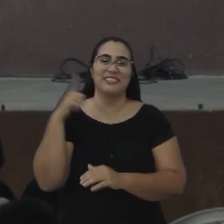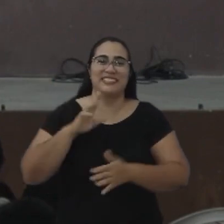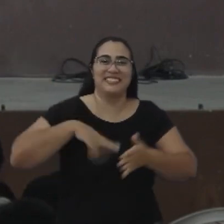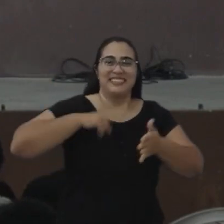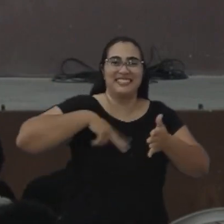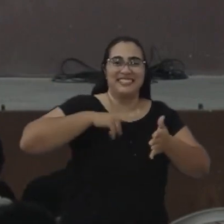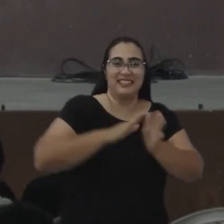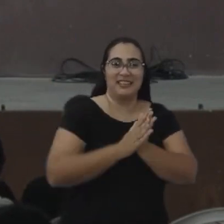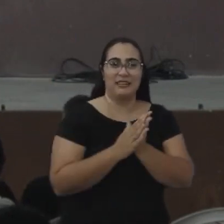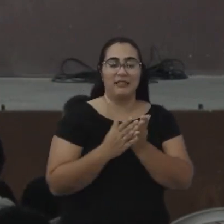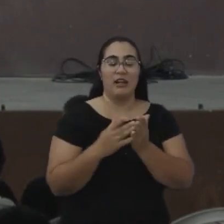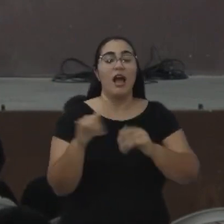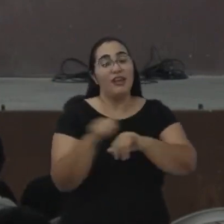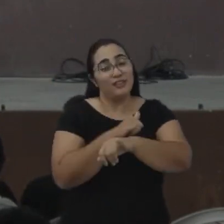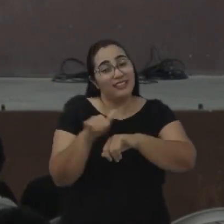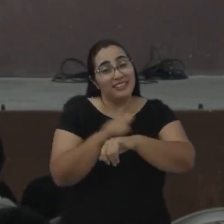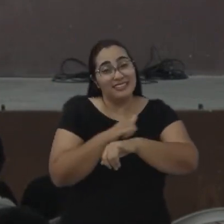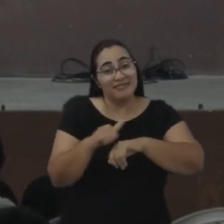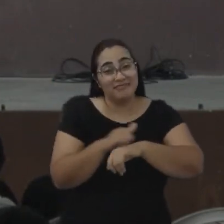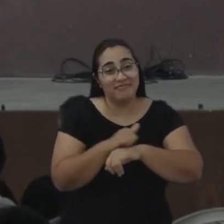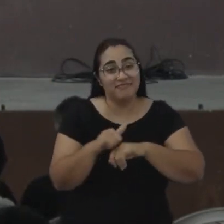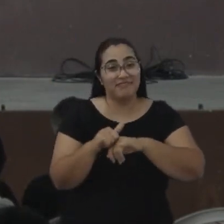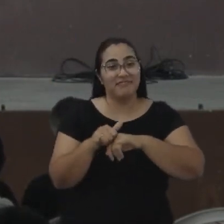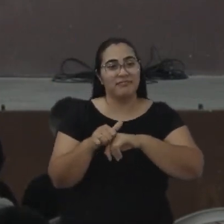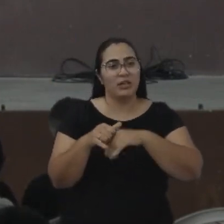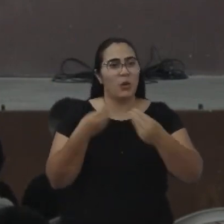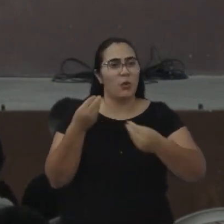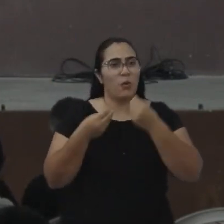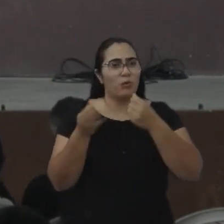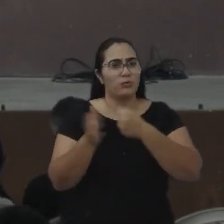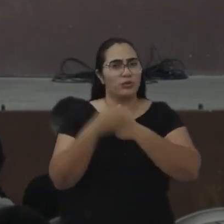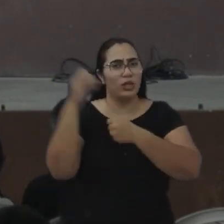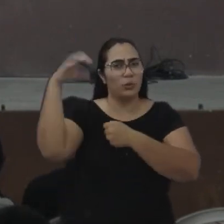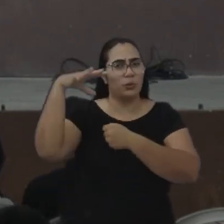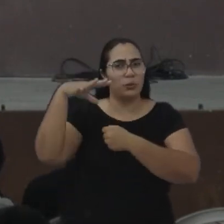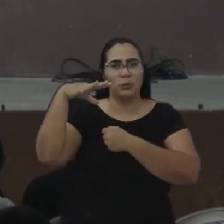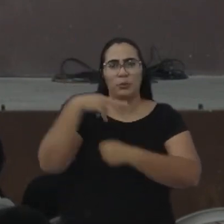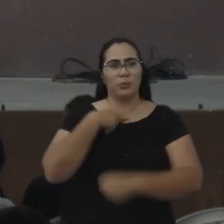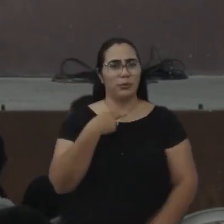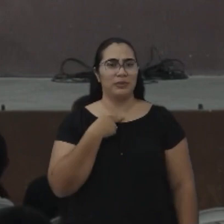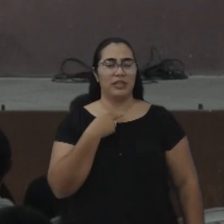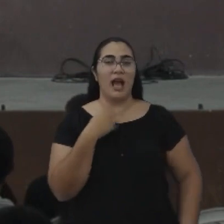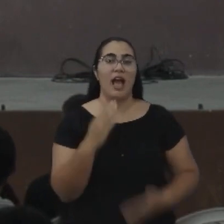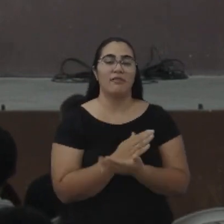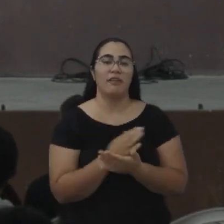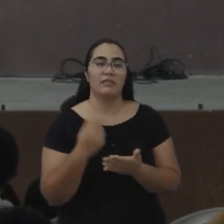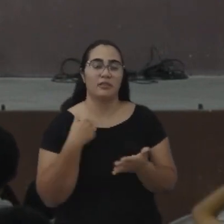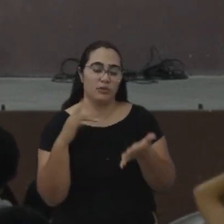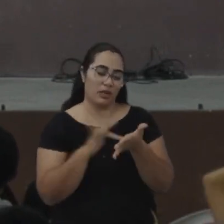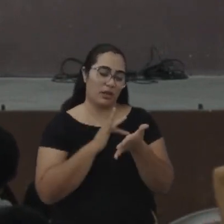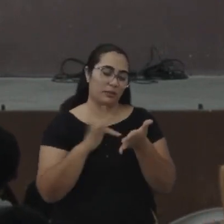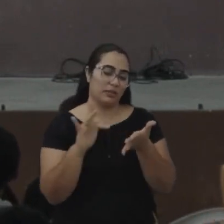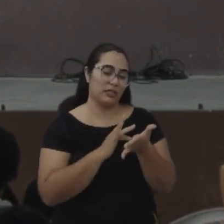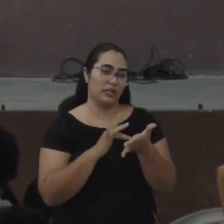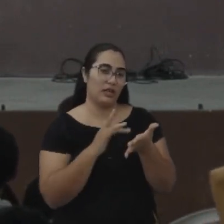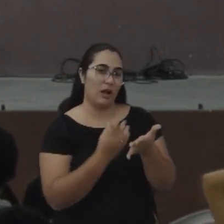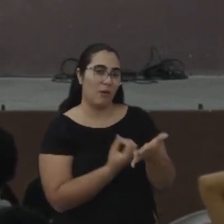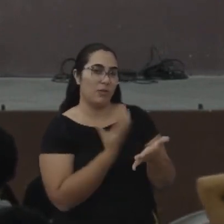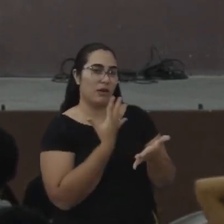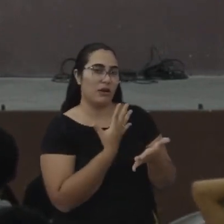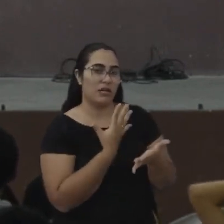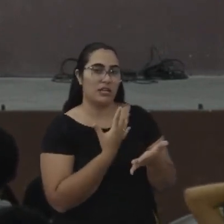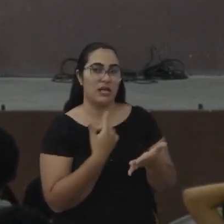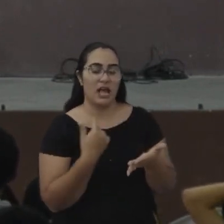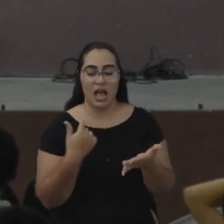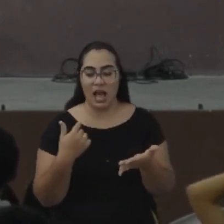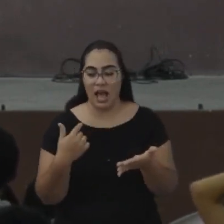Então assim, é uma estratégia, né? Não tem como você esconder a luz. E às vezes eu estou com o tablet assim aberto, e aí ela diz, deixa eu desligar aqui,